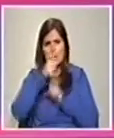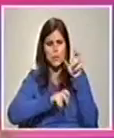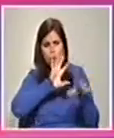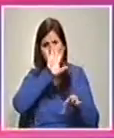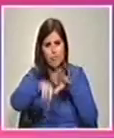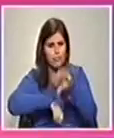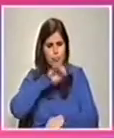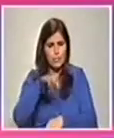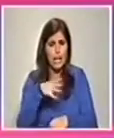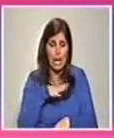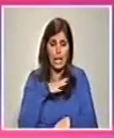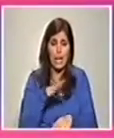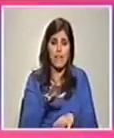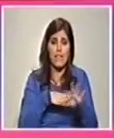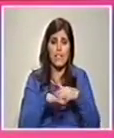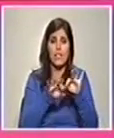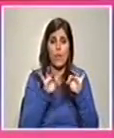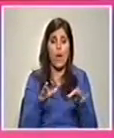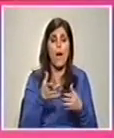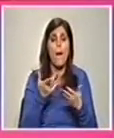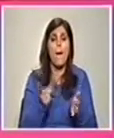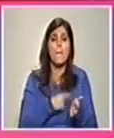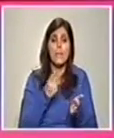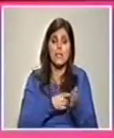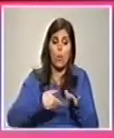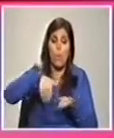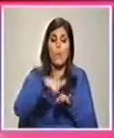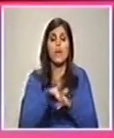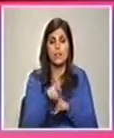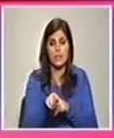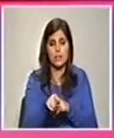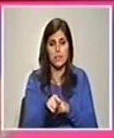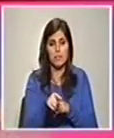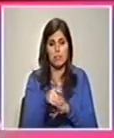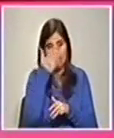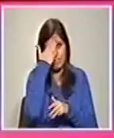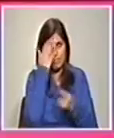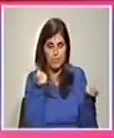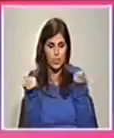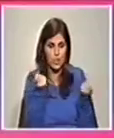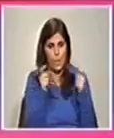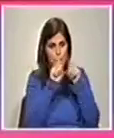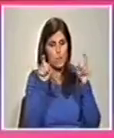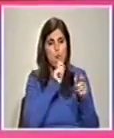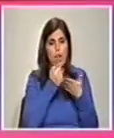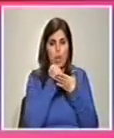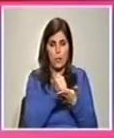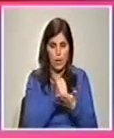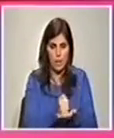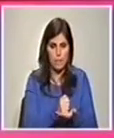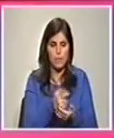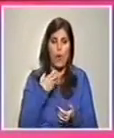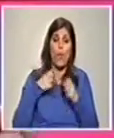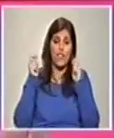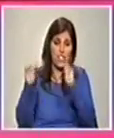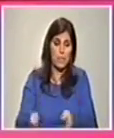para montarem réplicas. Agora, precisam dar este passo que é que exige. Exige competências de gestão, que as empresas podem ajudar. Existe algum investimento